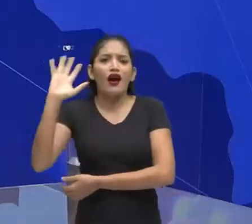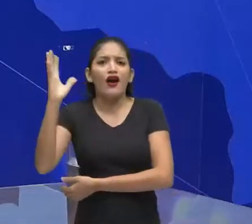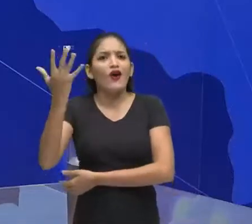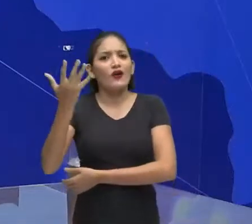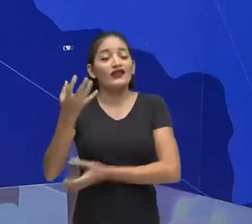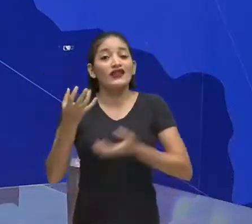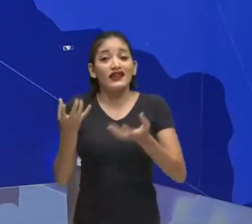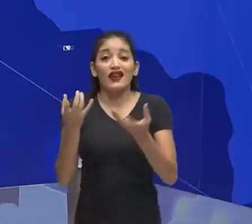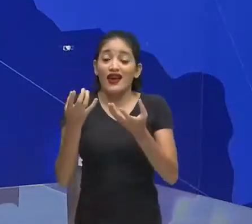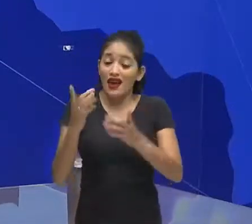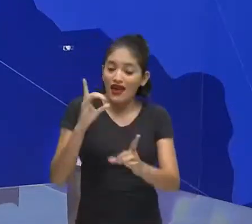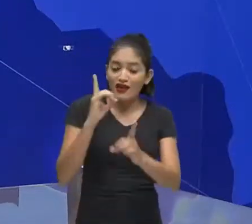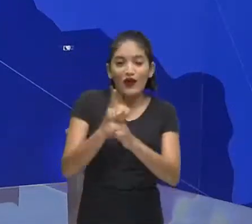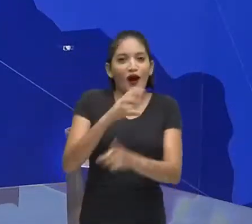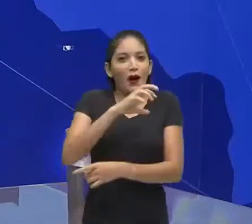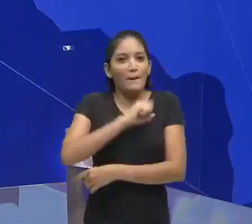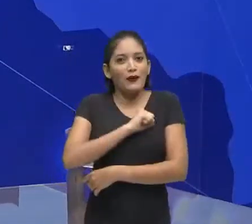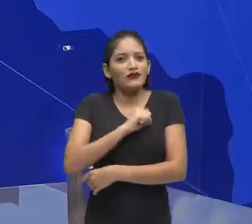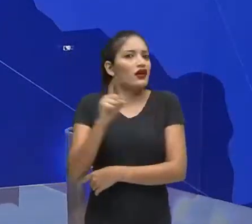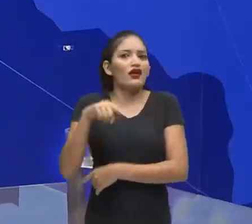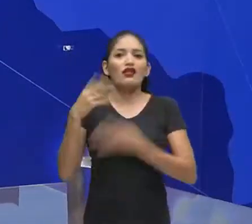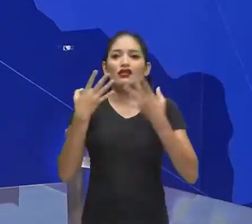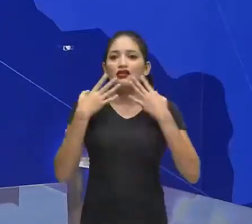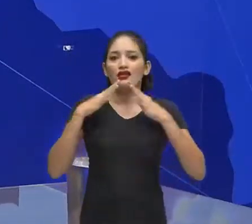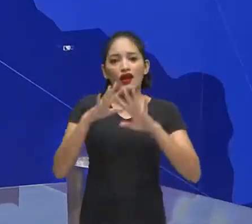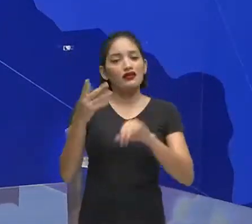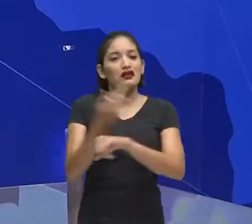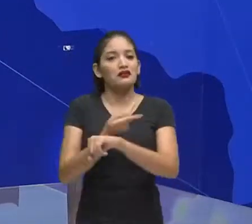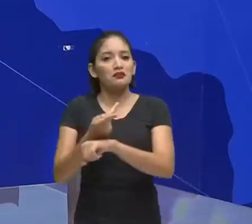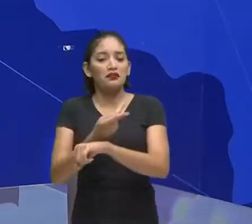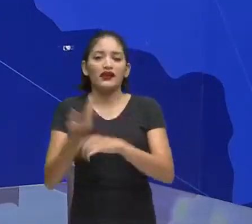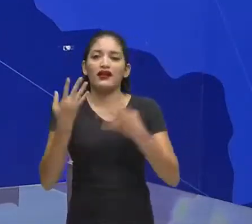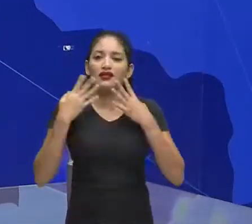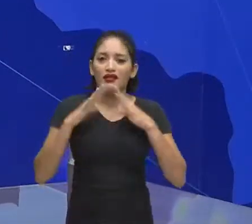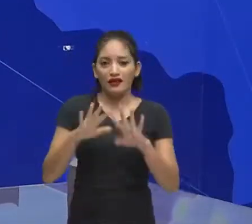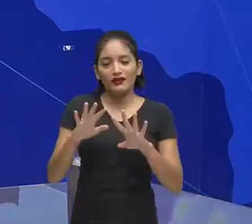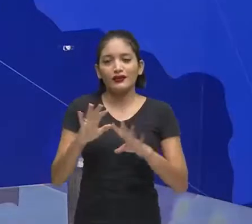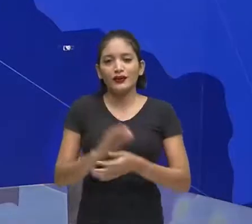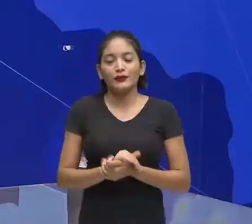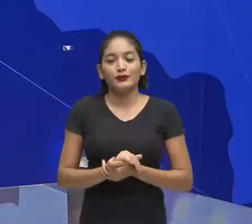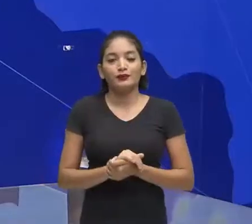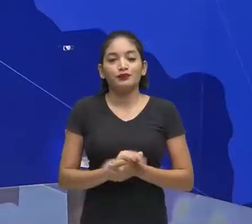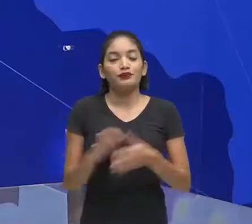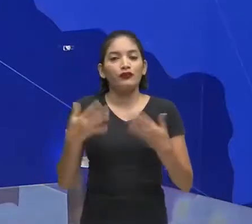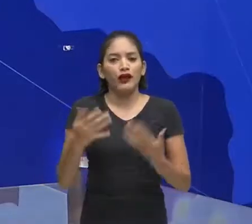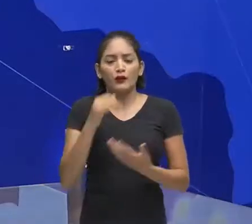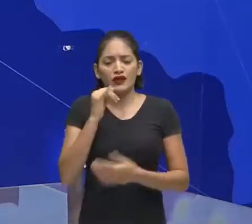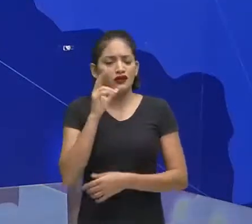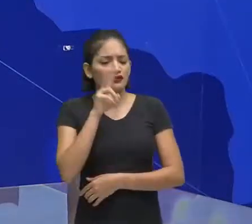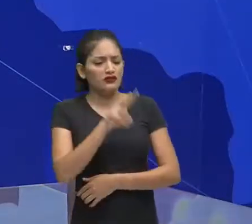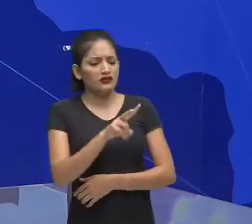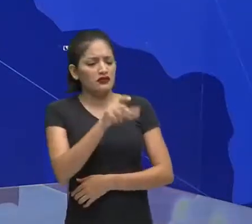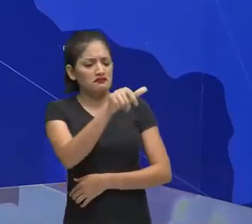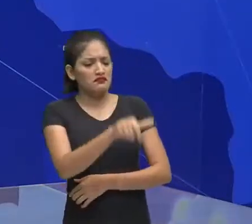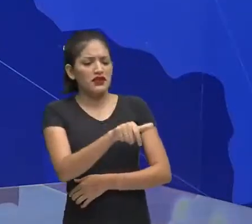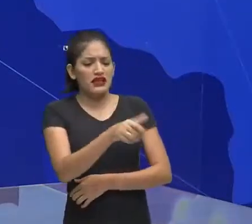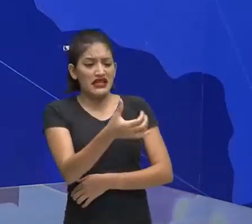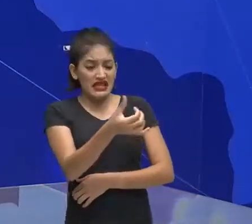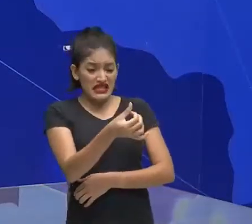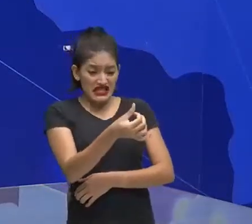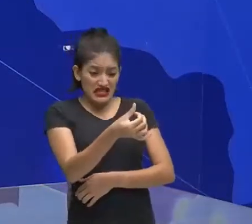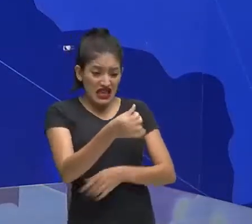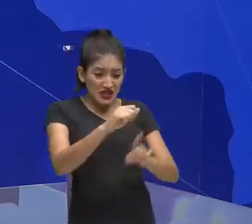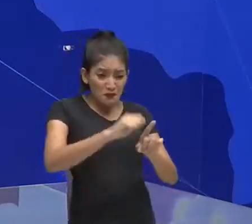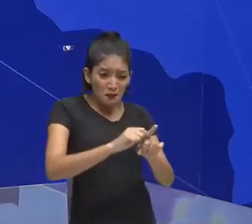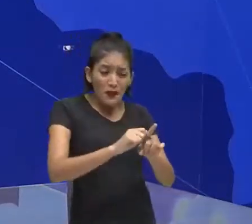grande amor. Então isso aqui é natural, é um processo de busca natural. Então, quando a gente olha aquela pessoa há 6 meses, ela não consegue